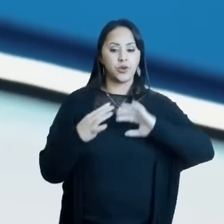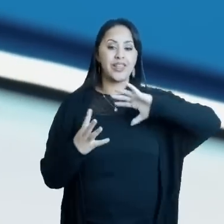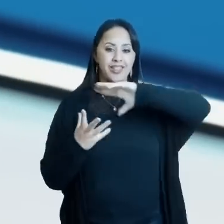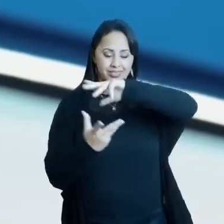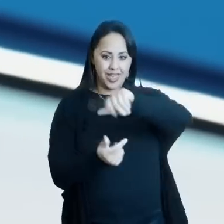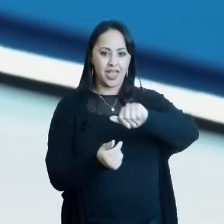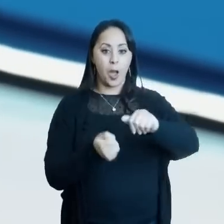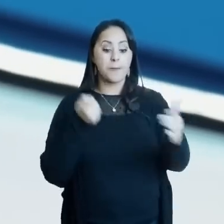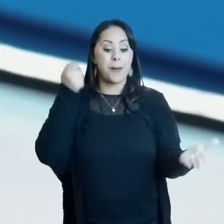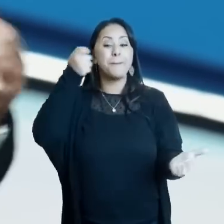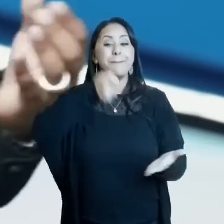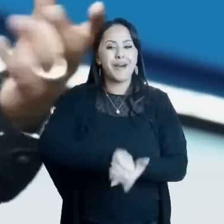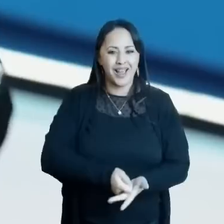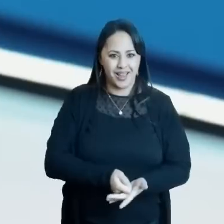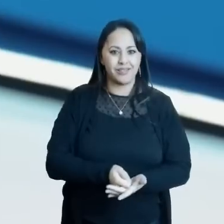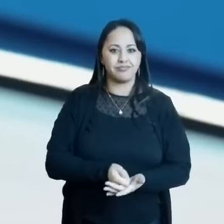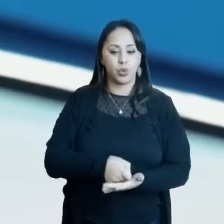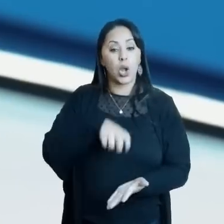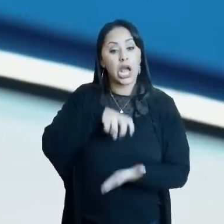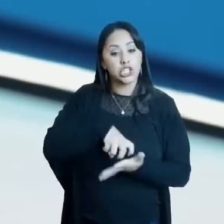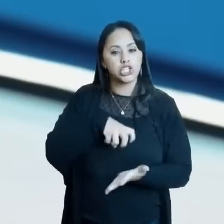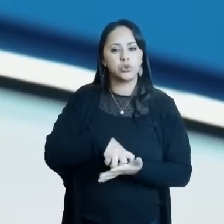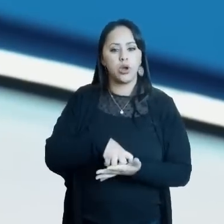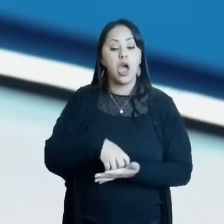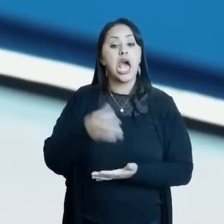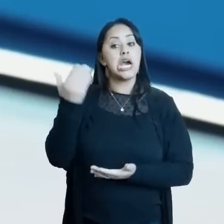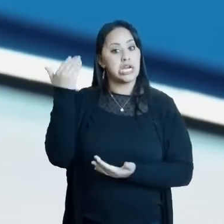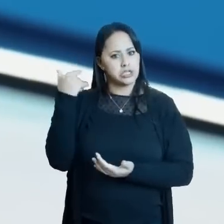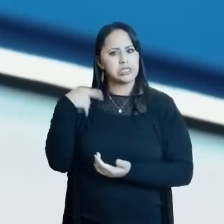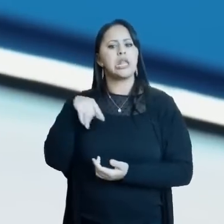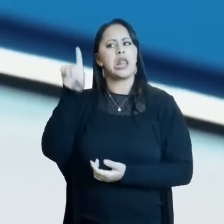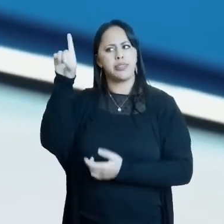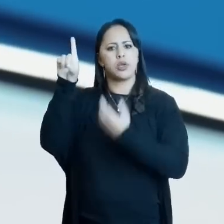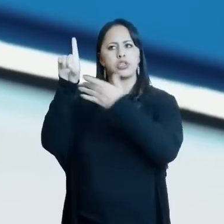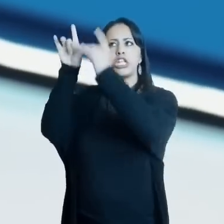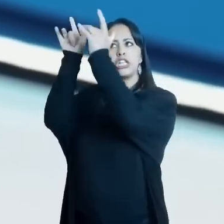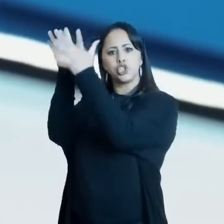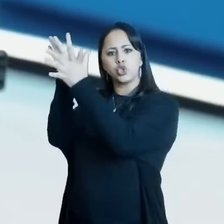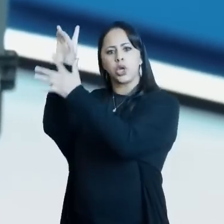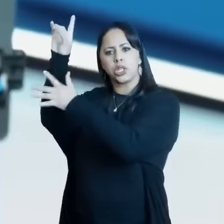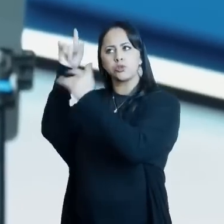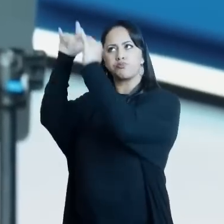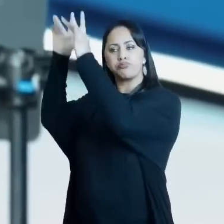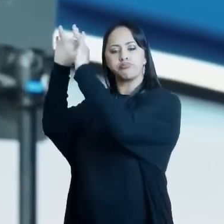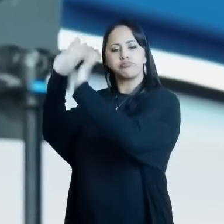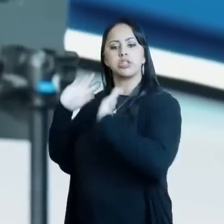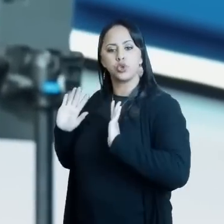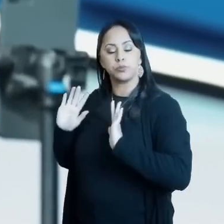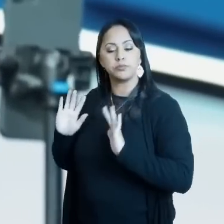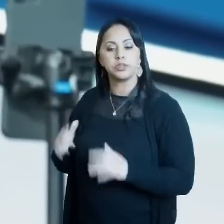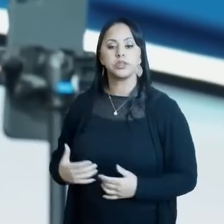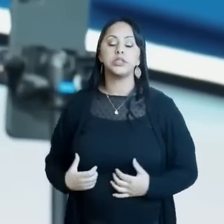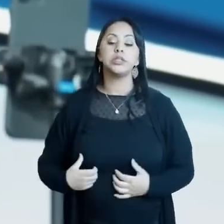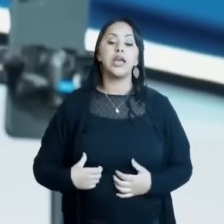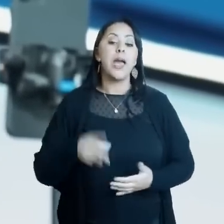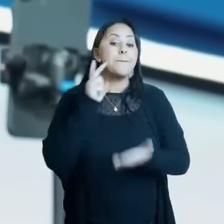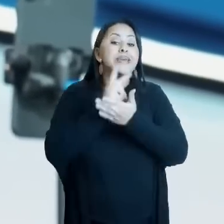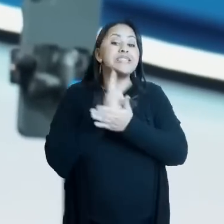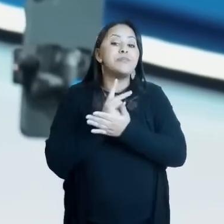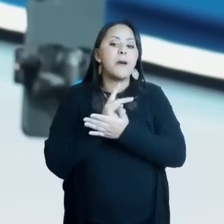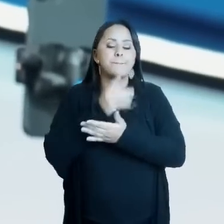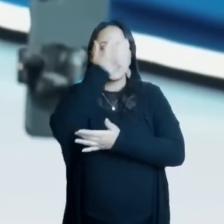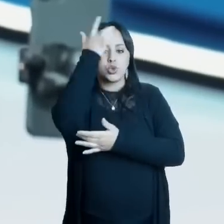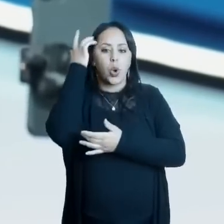Para pagar o preço, ele veio, ele era Deus, ele abriu mão de ser Deus, então é a mesma pessoa, só que ele